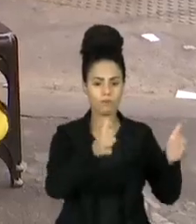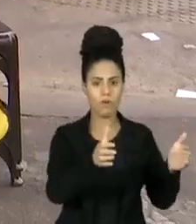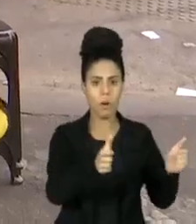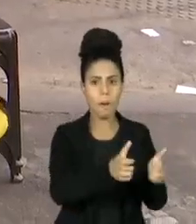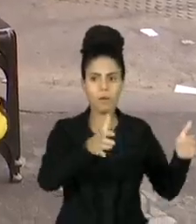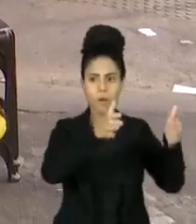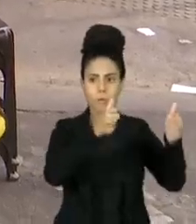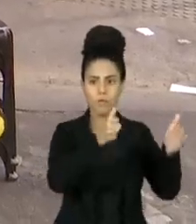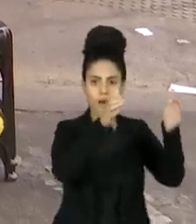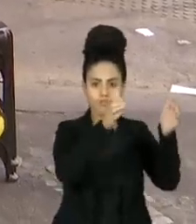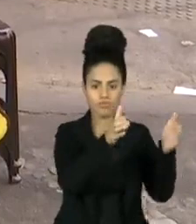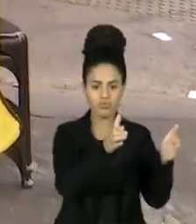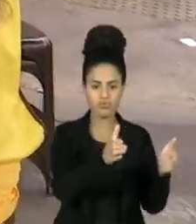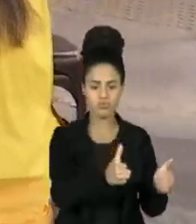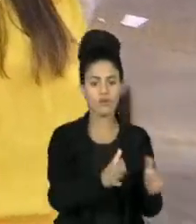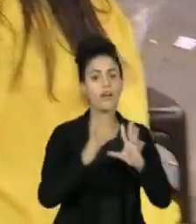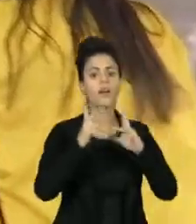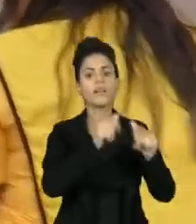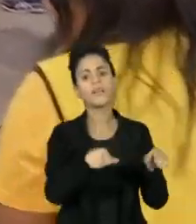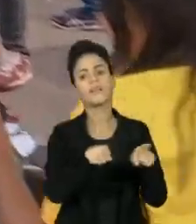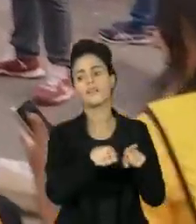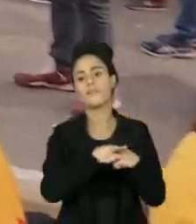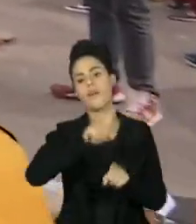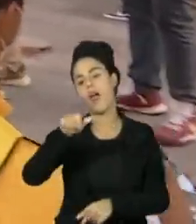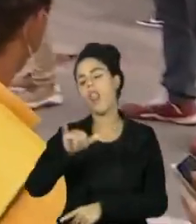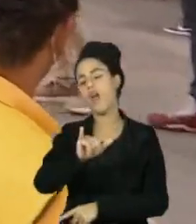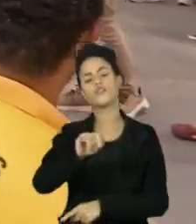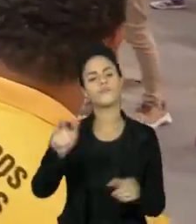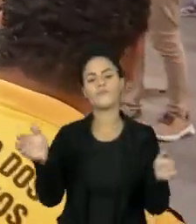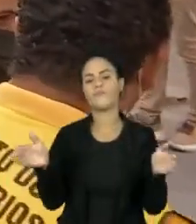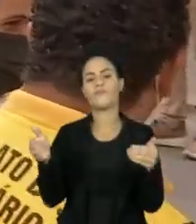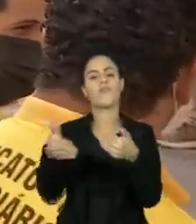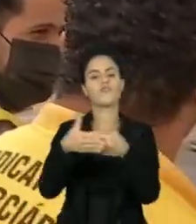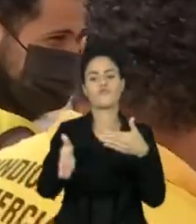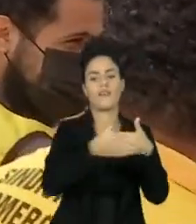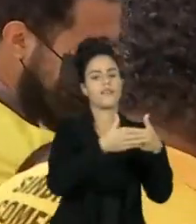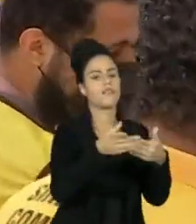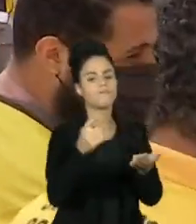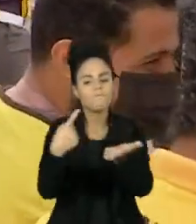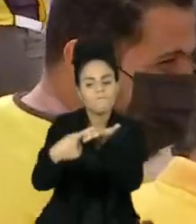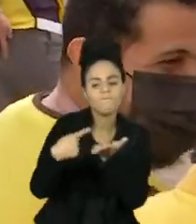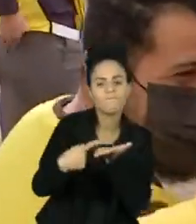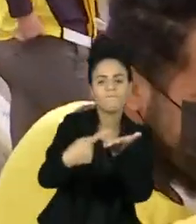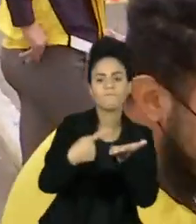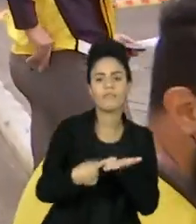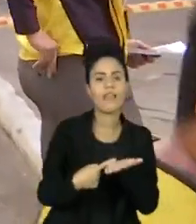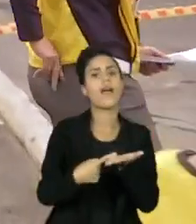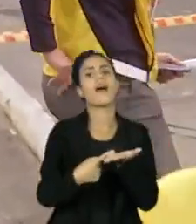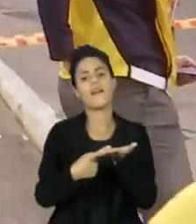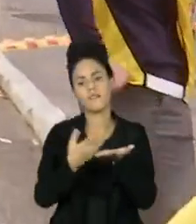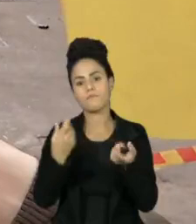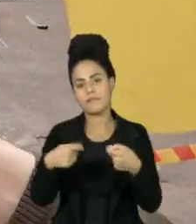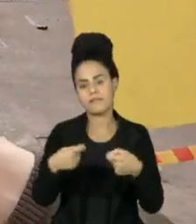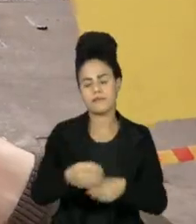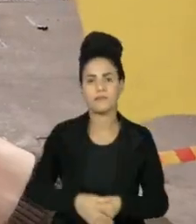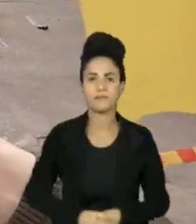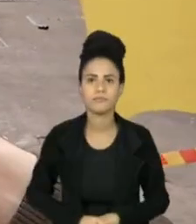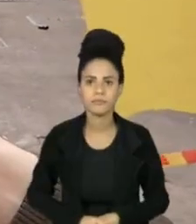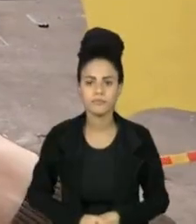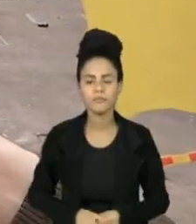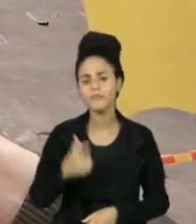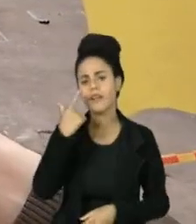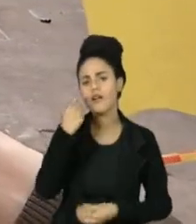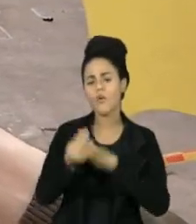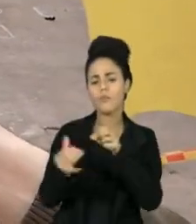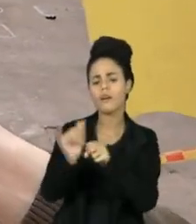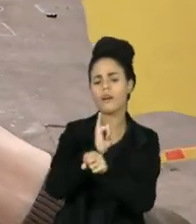Enquanto isso, comerciantes que permanecem com as lojas fechadas tentam um acordo para reduzir os danos acumulados. Para ver a melhor